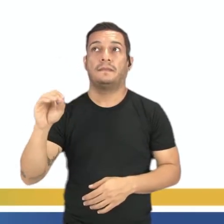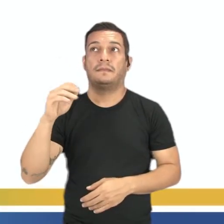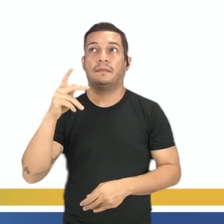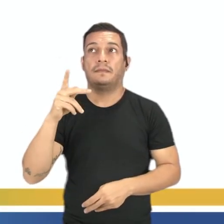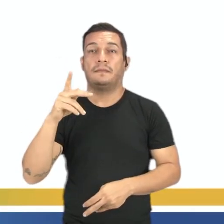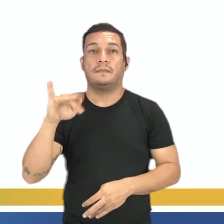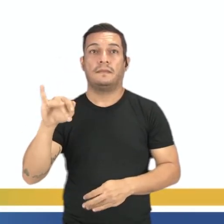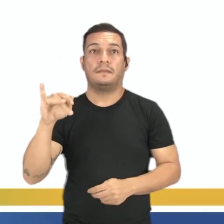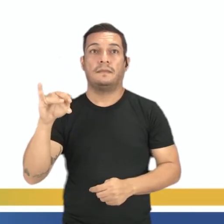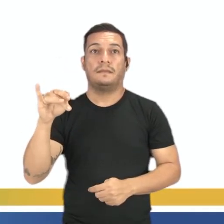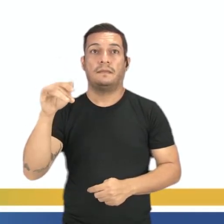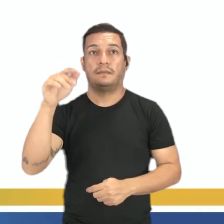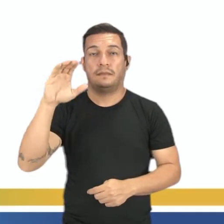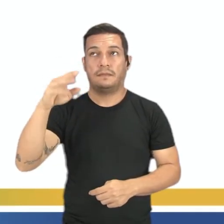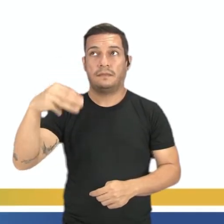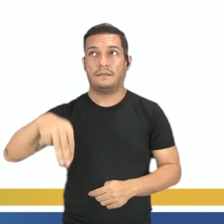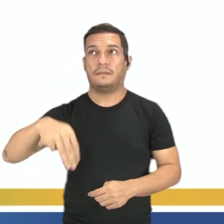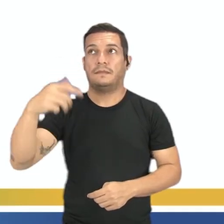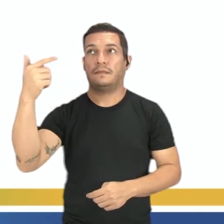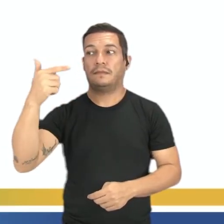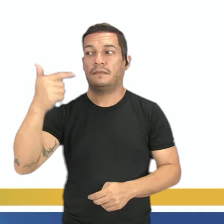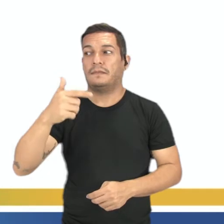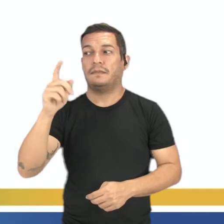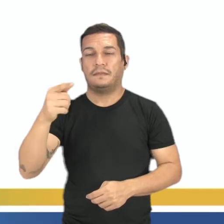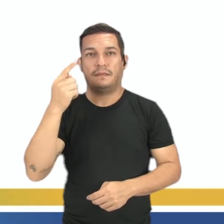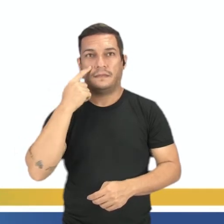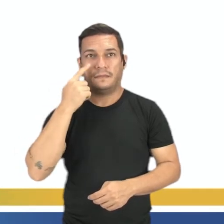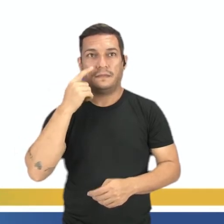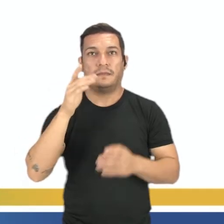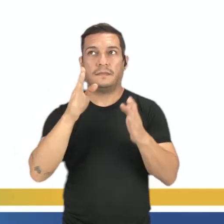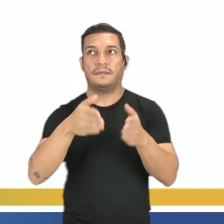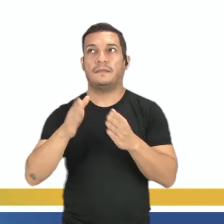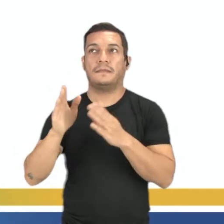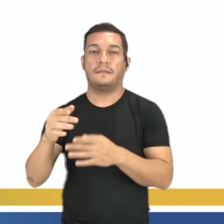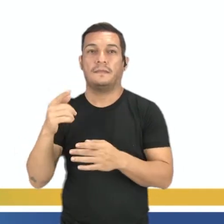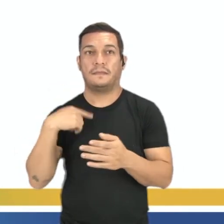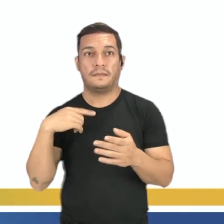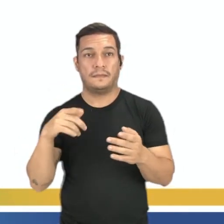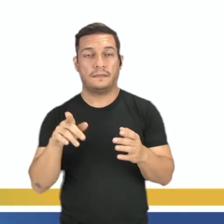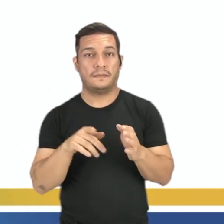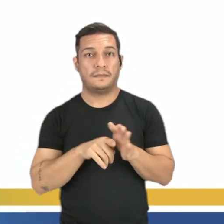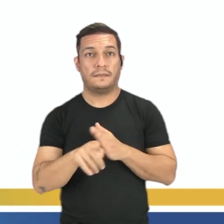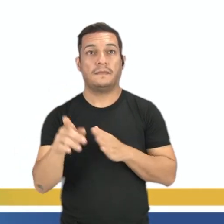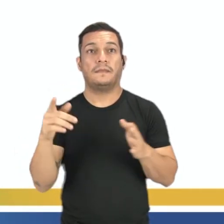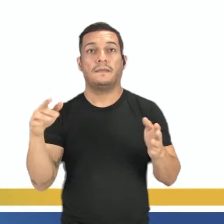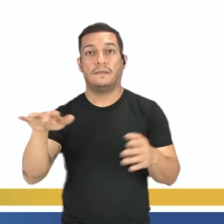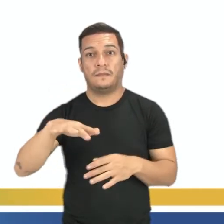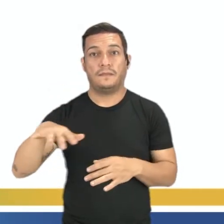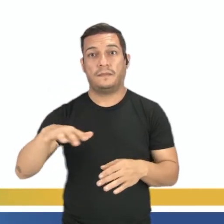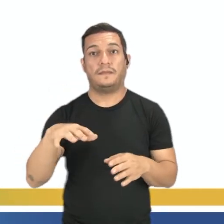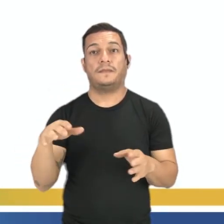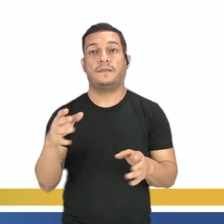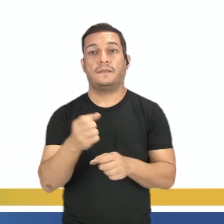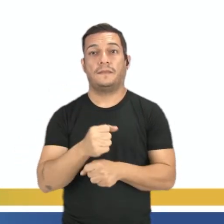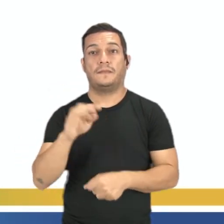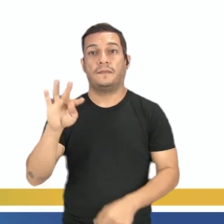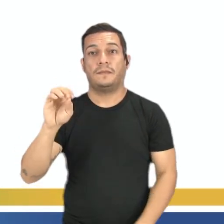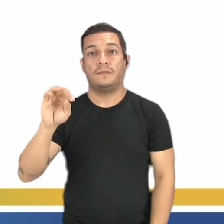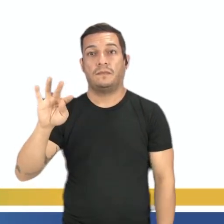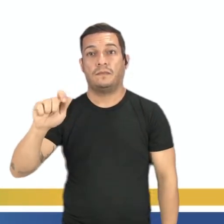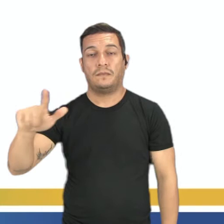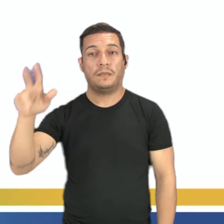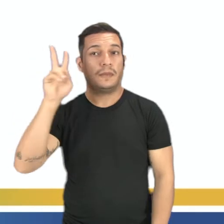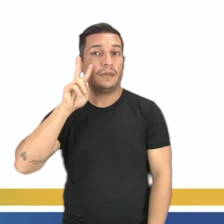centímetro ao quadrado. Essa vai ser a nossa área lateral da questão. E agora vamos ver a área total. Lembre-se que a